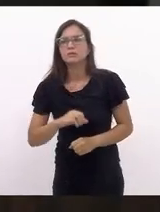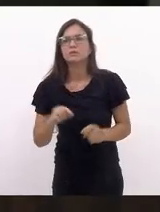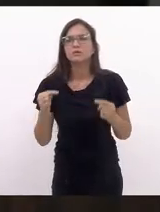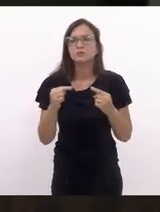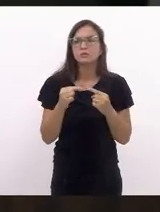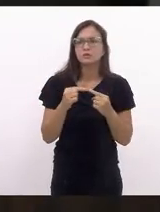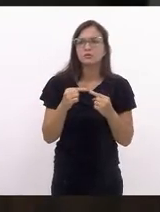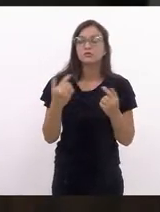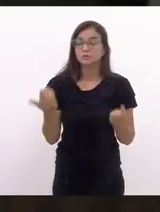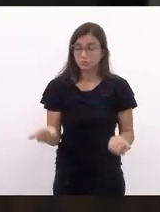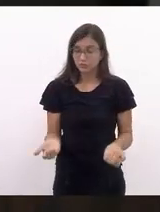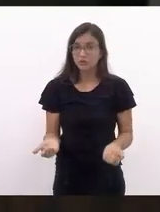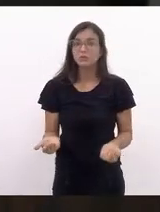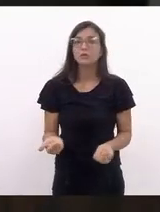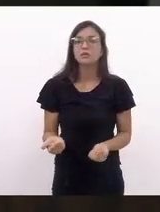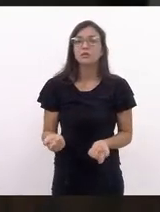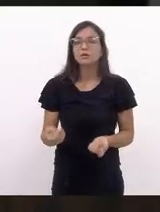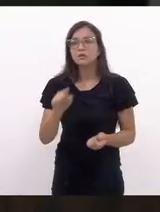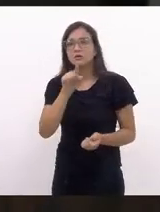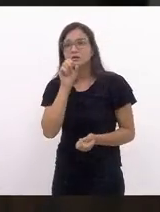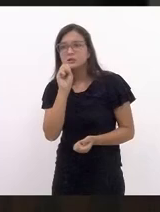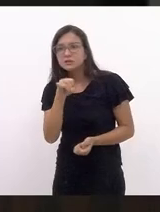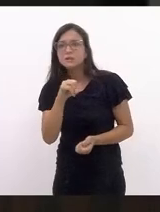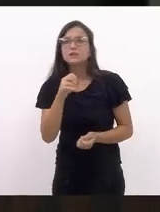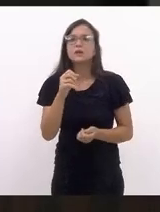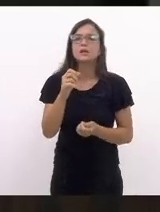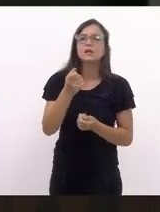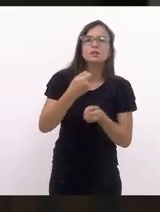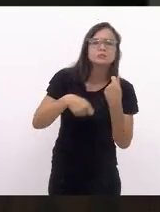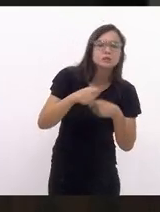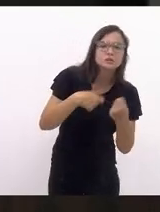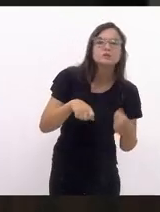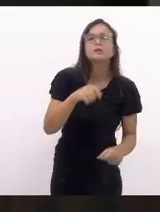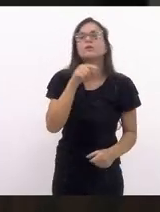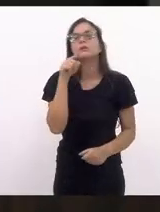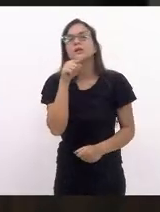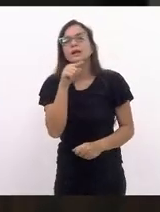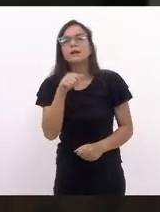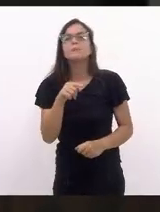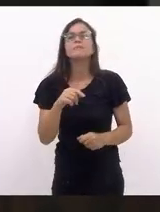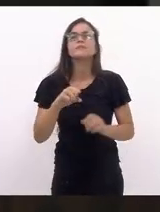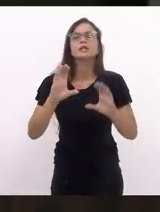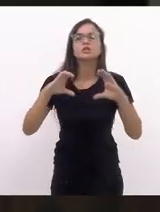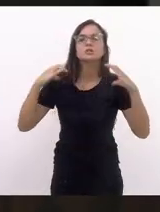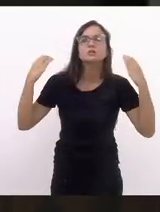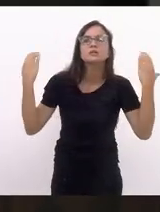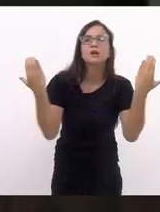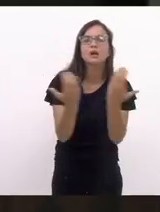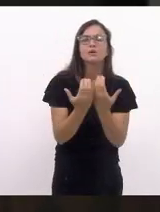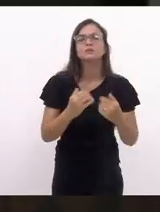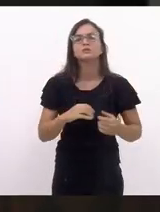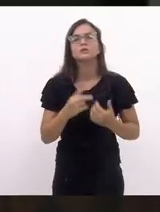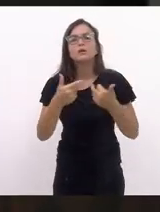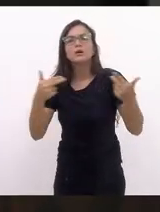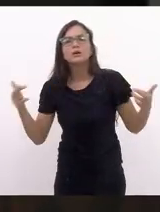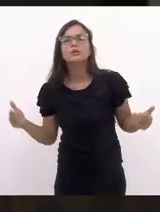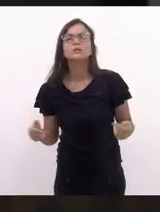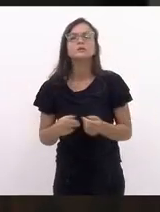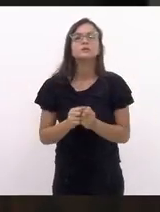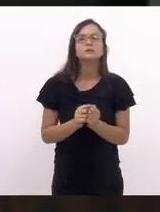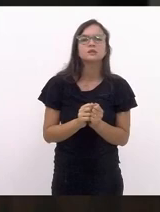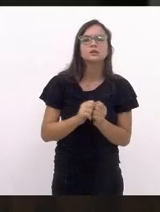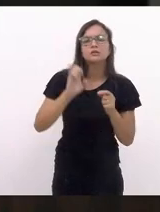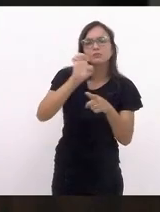o perdão nos casos de administração dois estádios de propriedade do Estado do Rio de Janeiro tanto pela utilização direta e